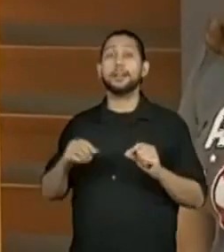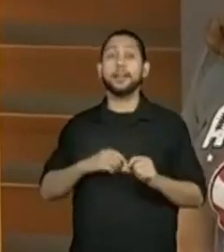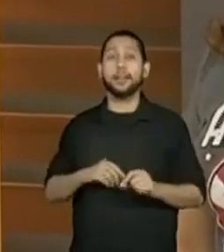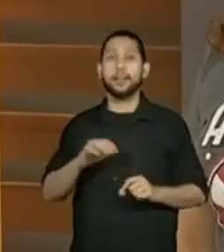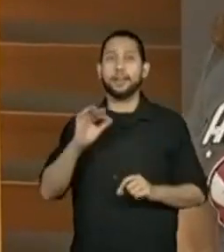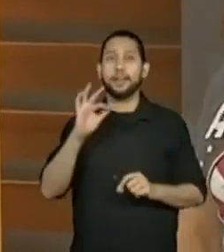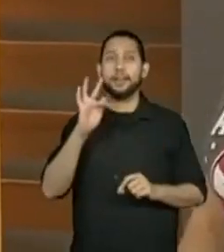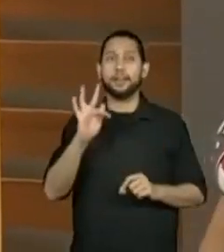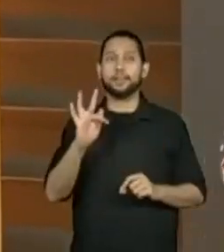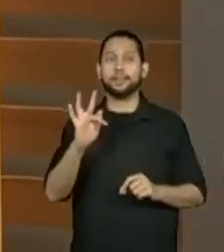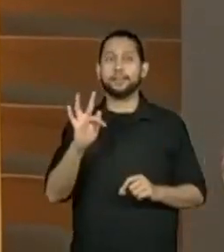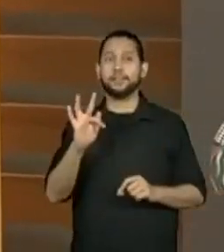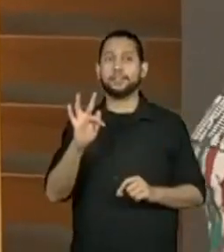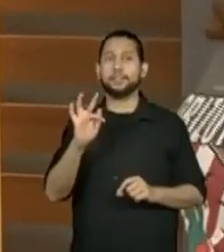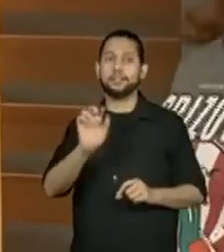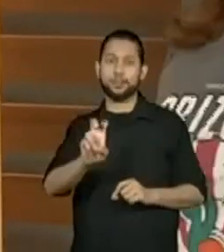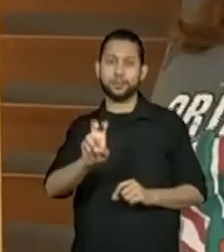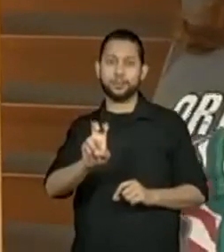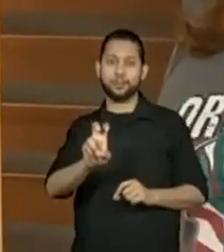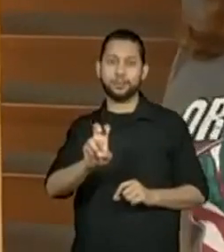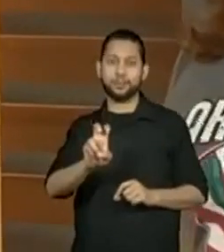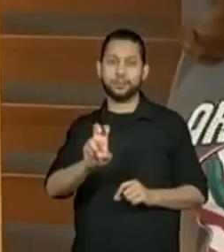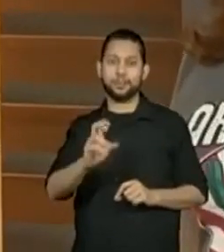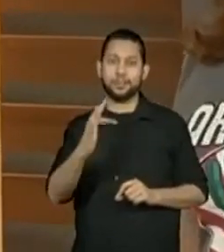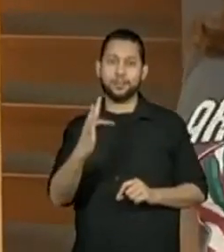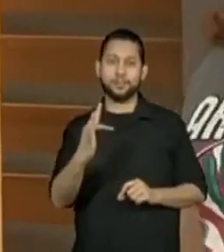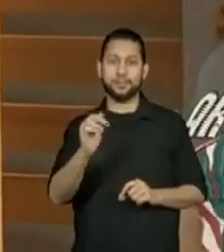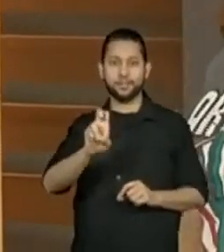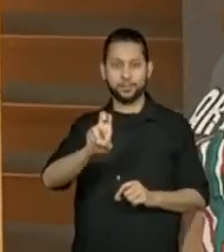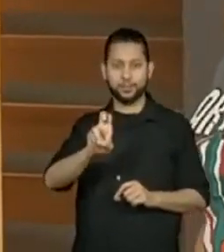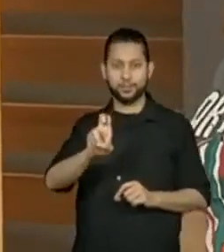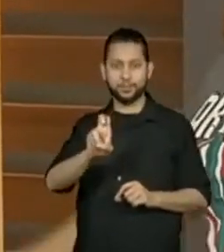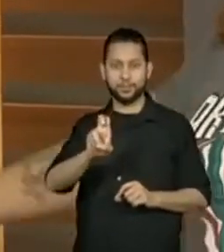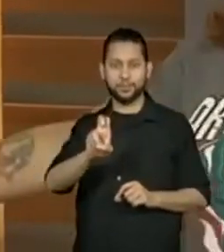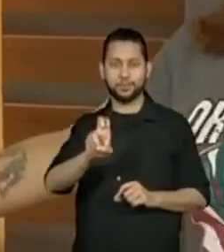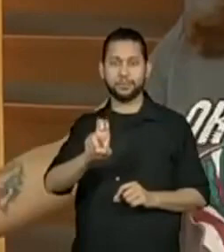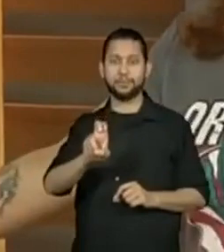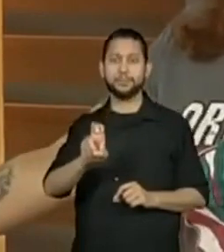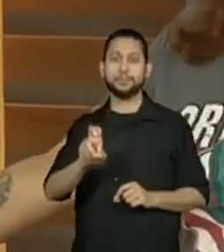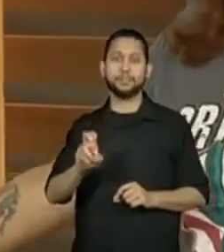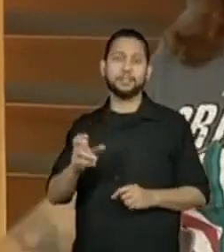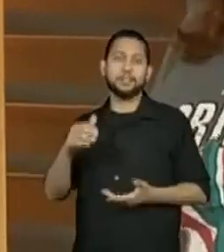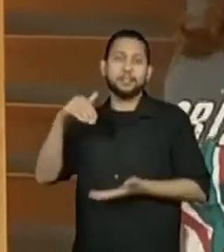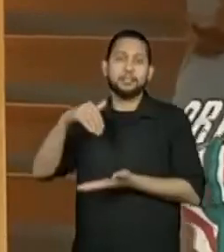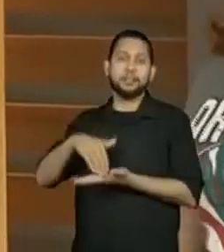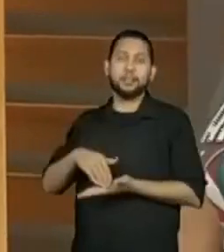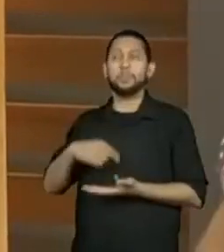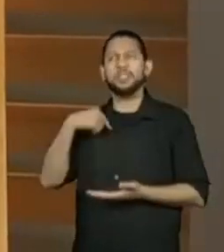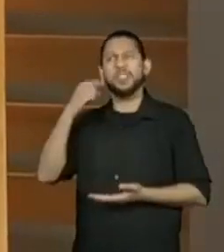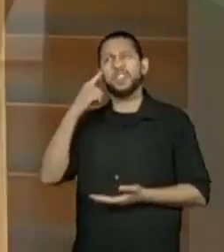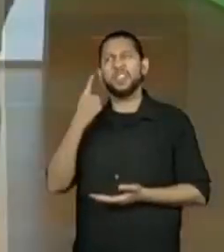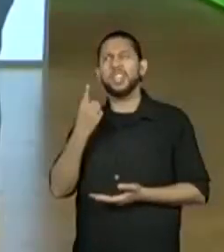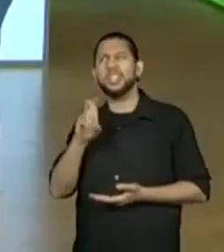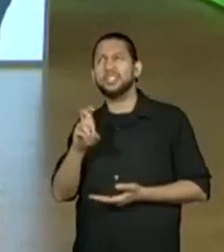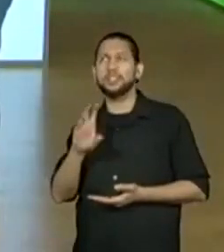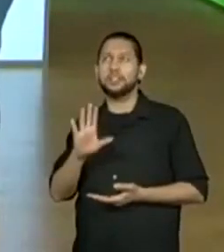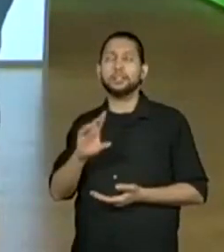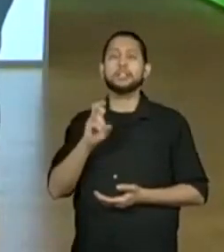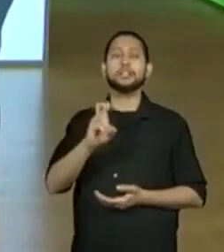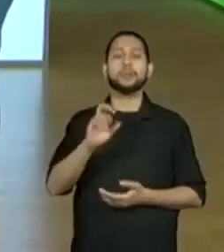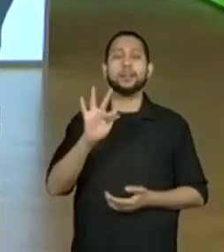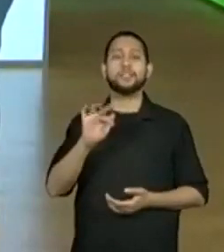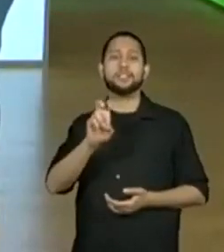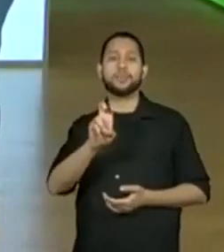Era. Nossa. F15, né? Pode ser F5? F5, para atualizar a porque página. Porque não tem 15, só tem a 12, não, né? Eu vou dar um F5 para atualizar o